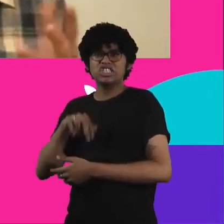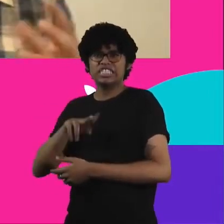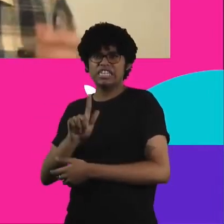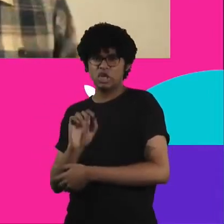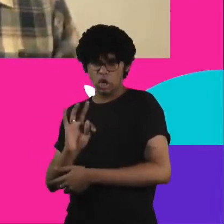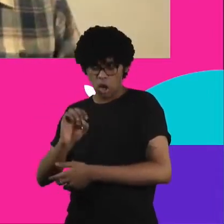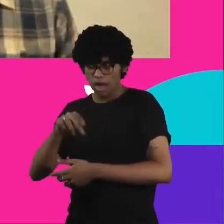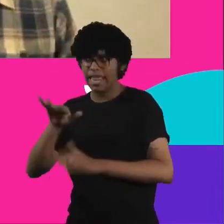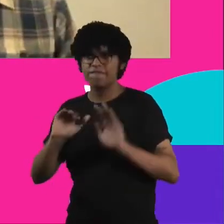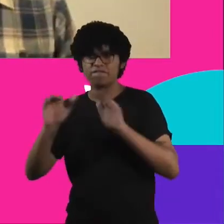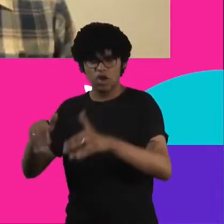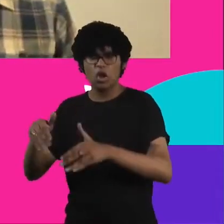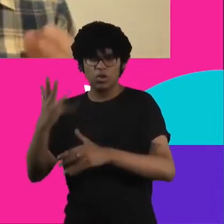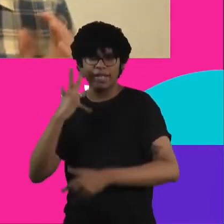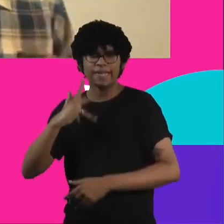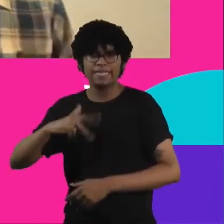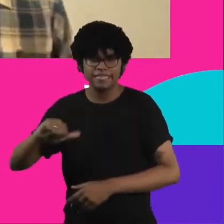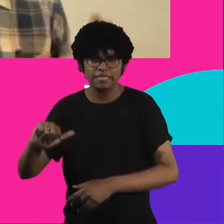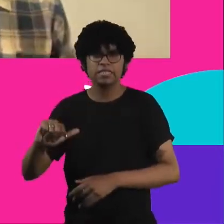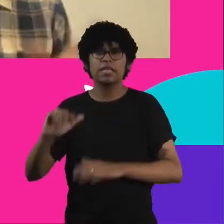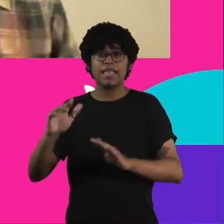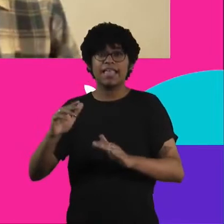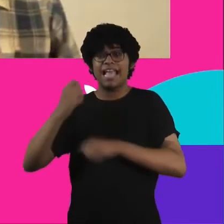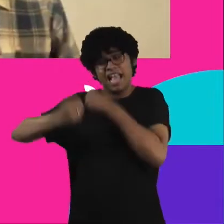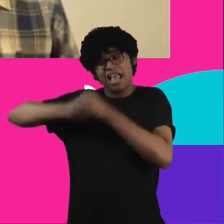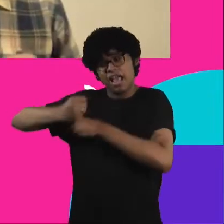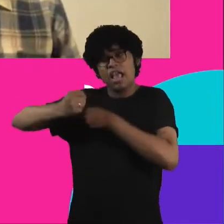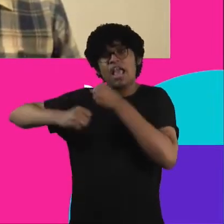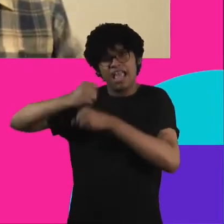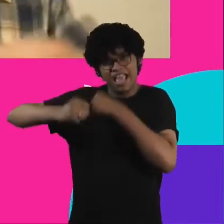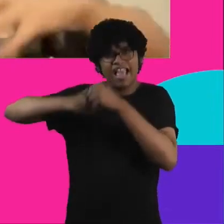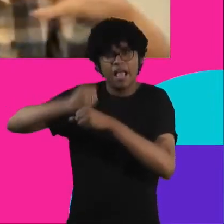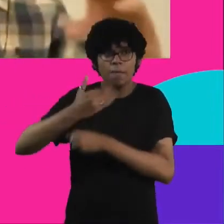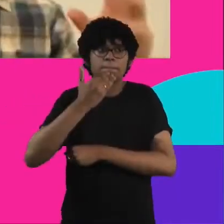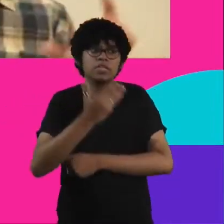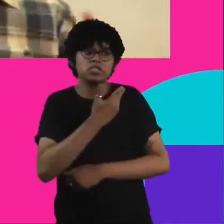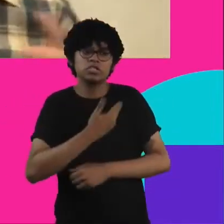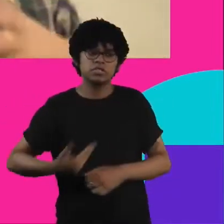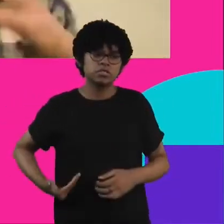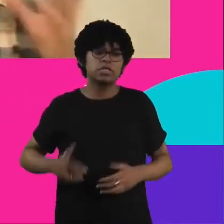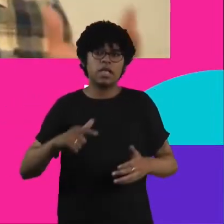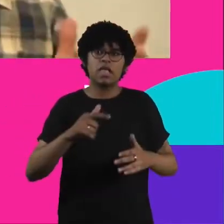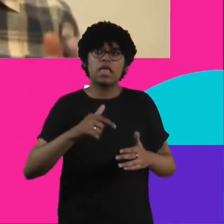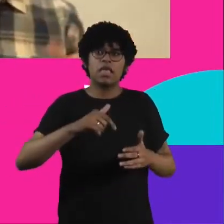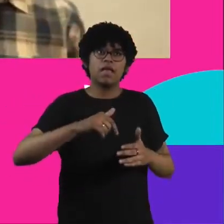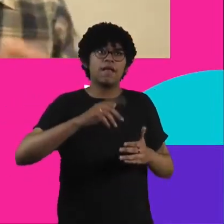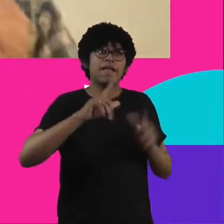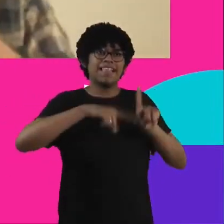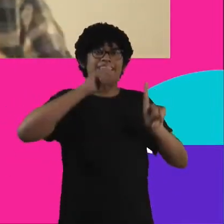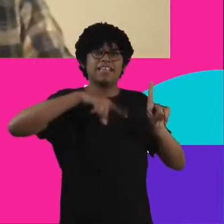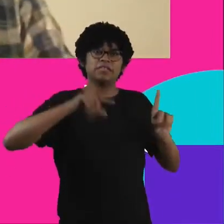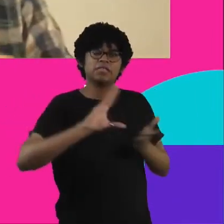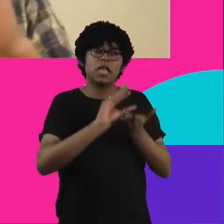caridade, uma instituição de caridade em Washington, D.C., e eles defendiam as crianças. Então, a cada ano, eles iam até o governo e reuniam